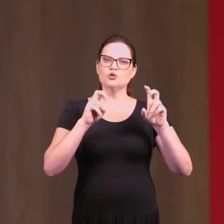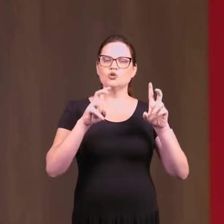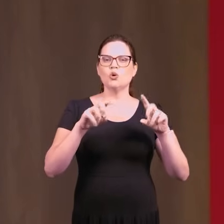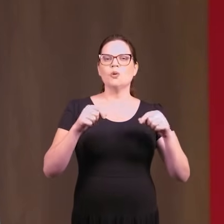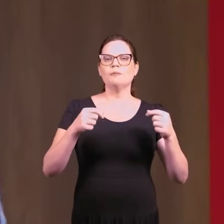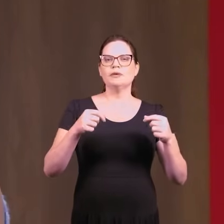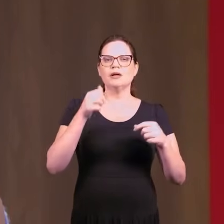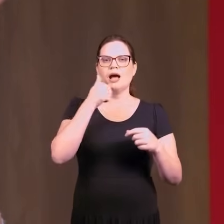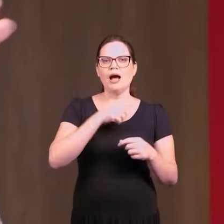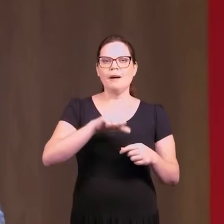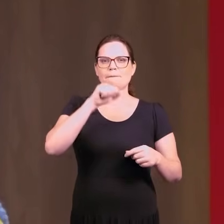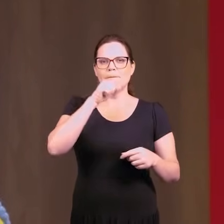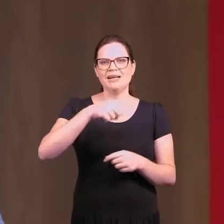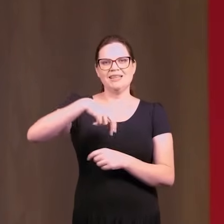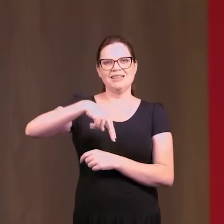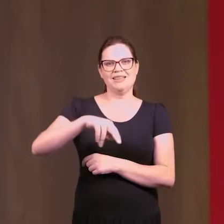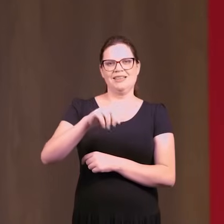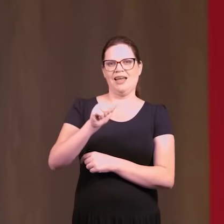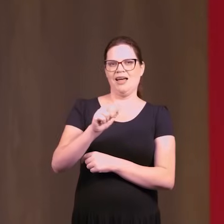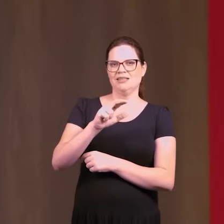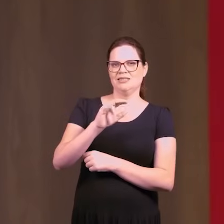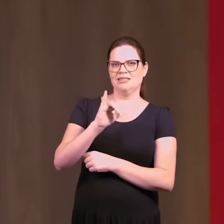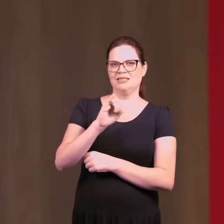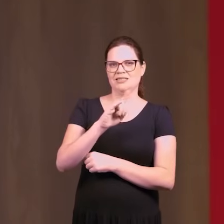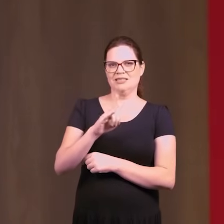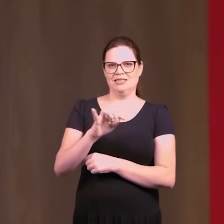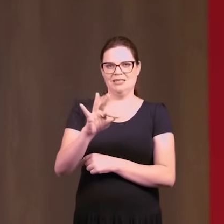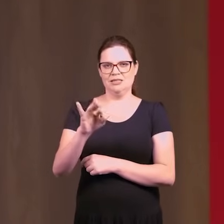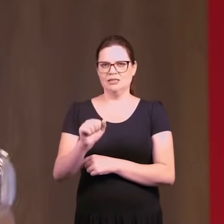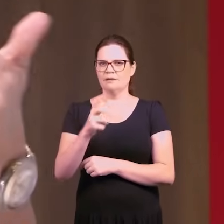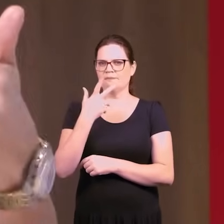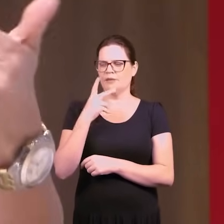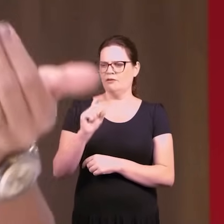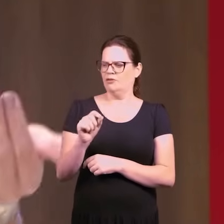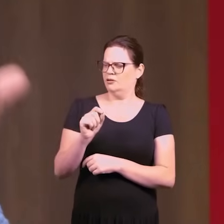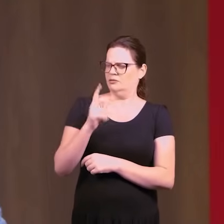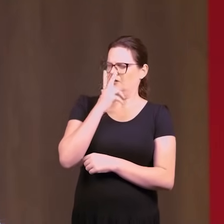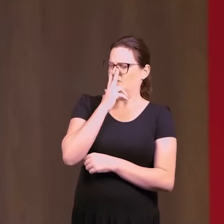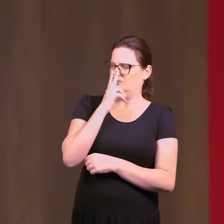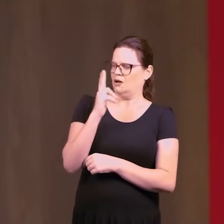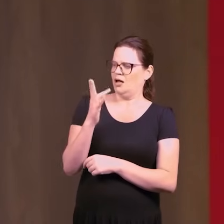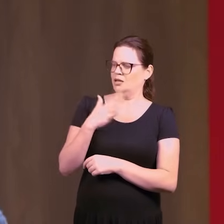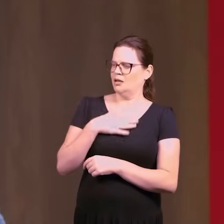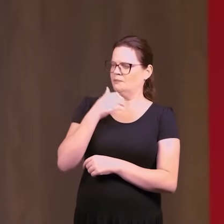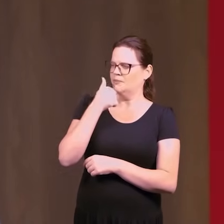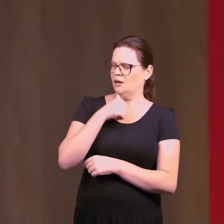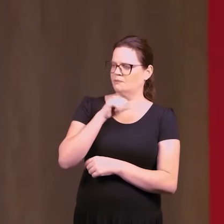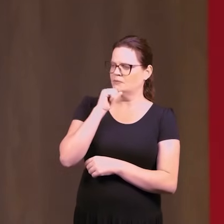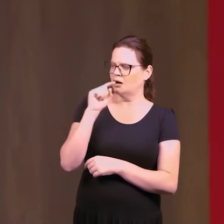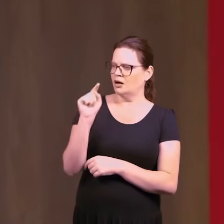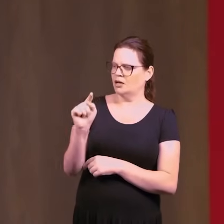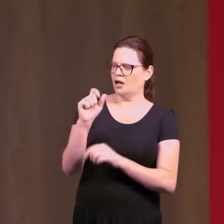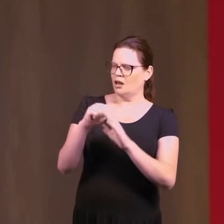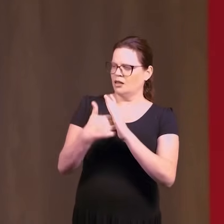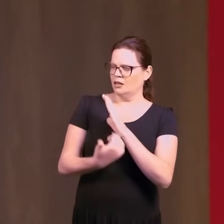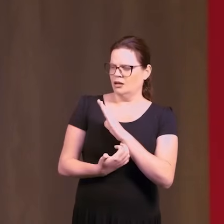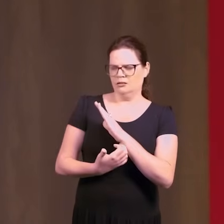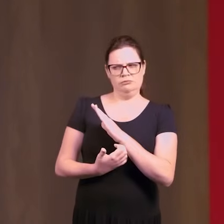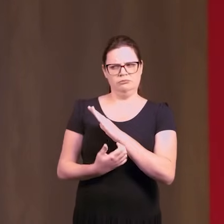as mães narcisistas, algo nesse sentido, e ela falou assim, olha, está falando sobre a minha mãe. E ela procurou uma